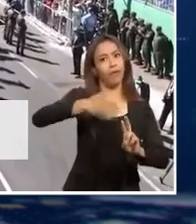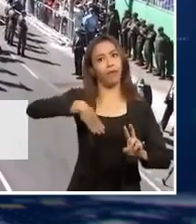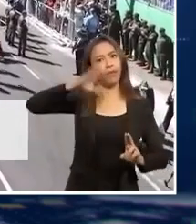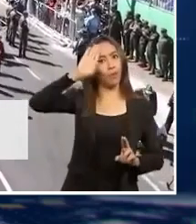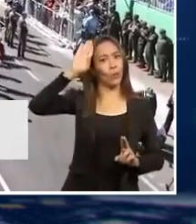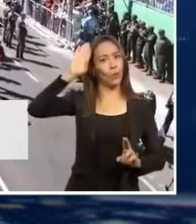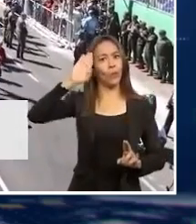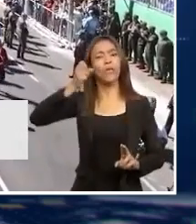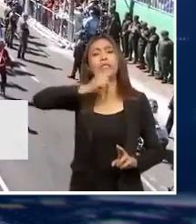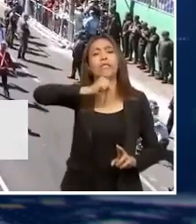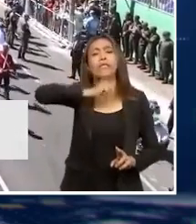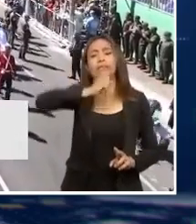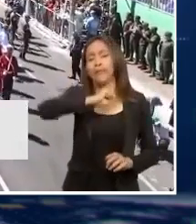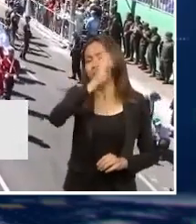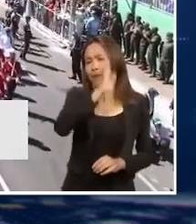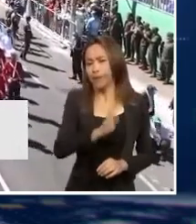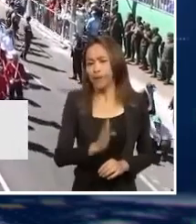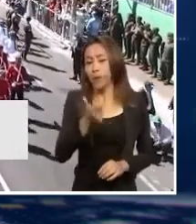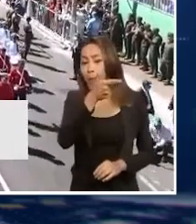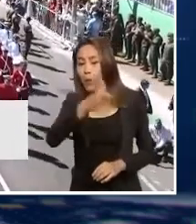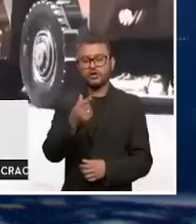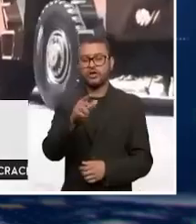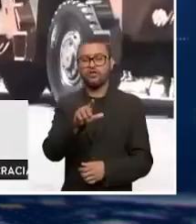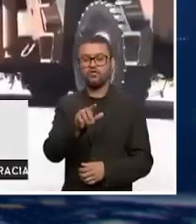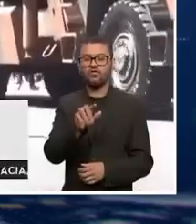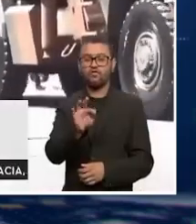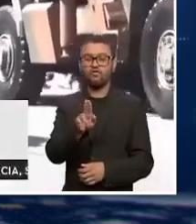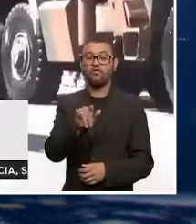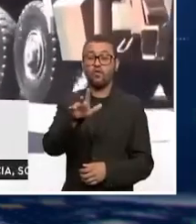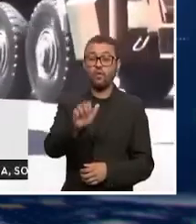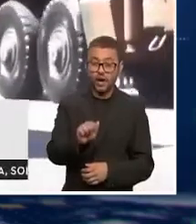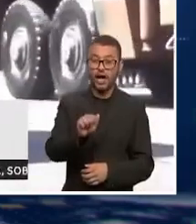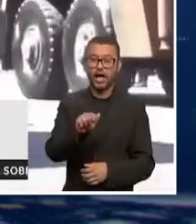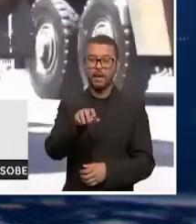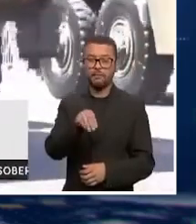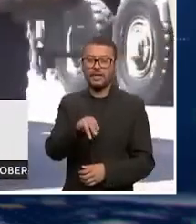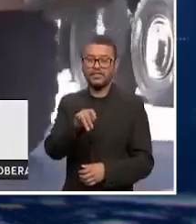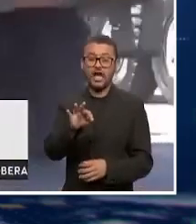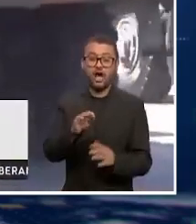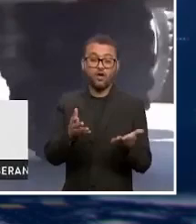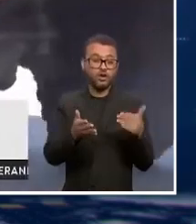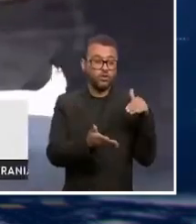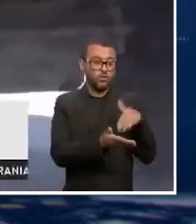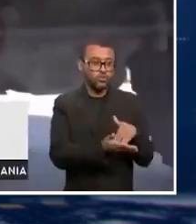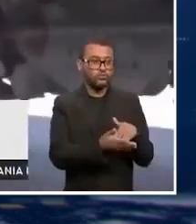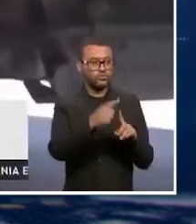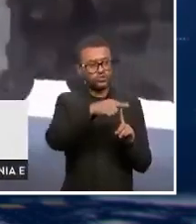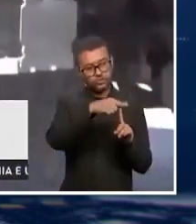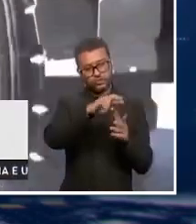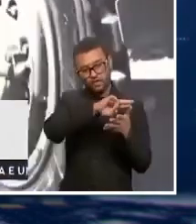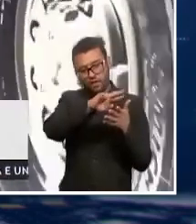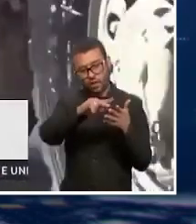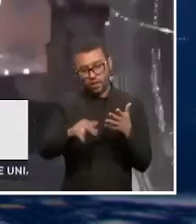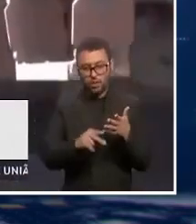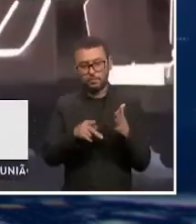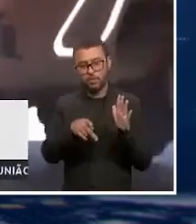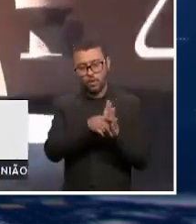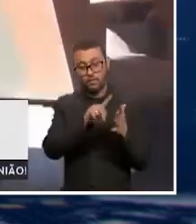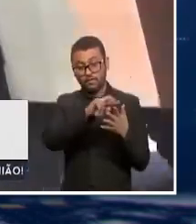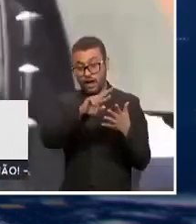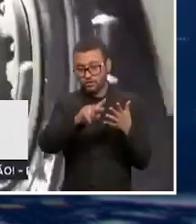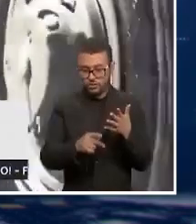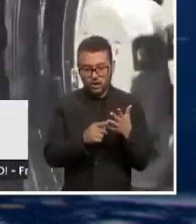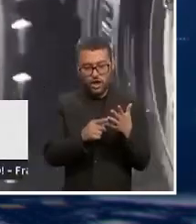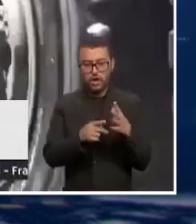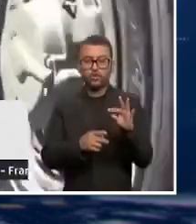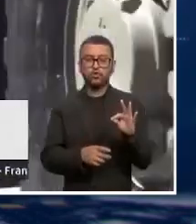diretamente ao governador, há 3 dias, porque ele tem uma viagem programada para assumir o G20, não é o 540, ele manifestou a solidariedade, sim, e colocou